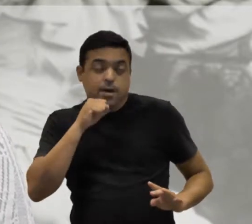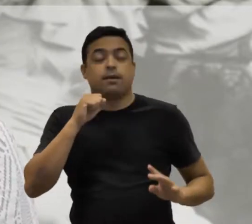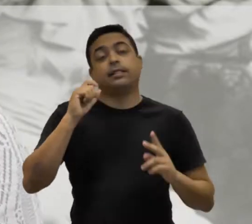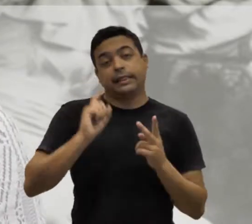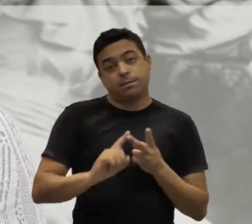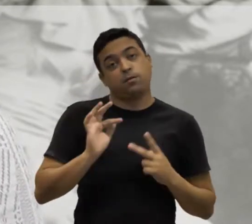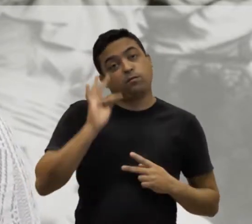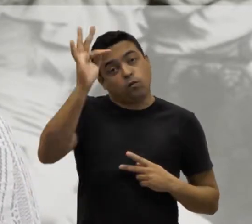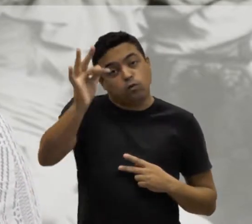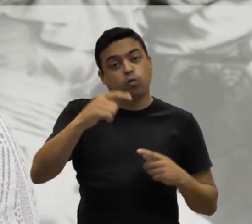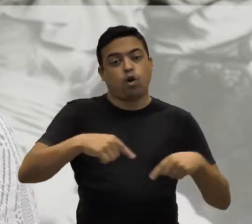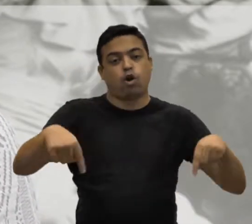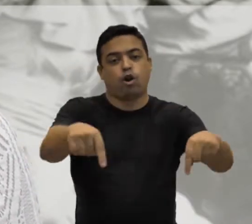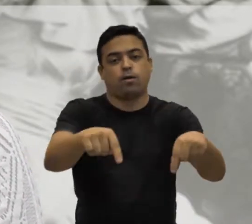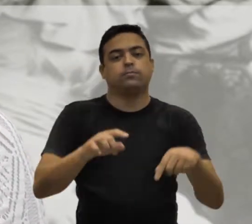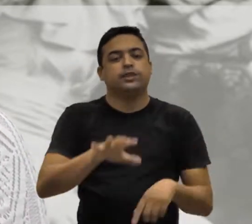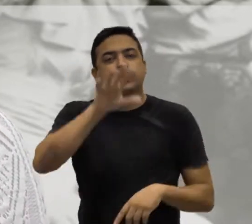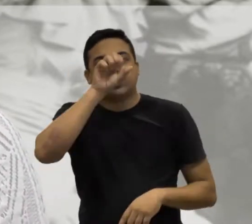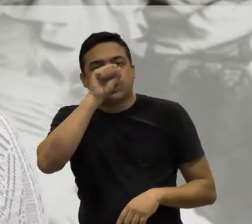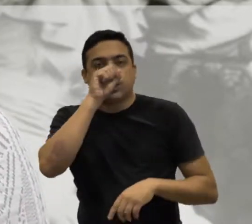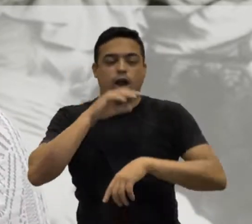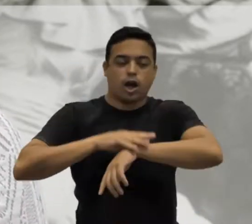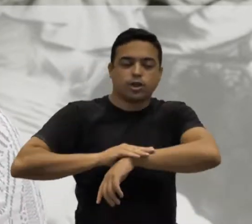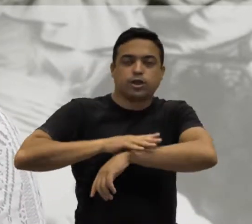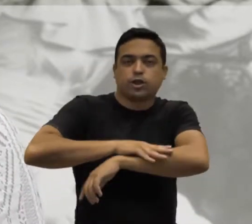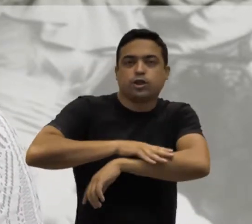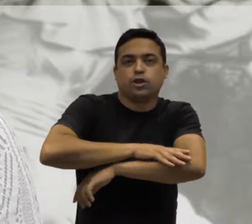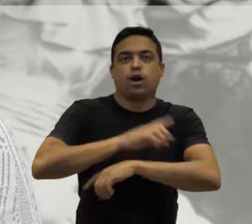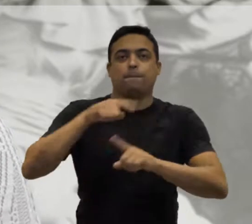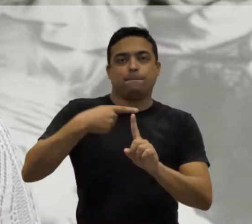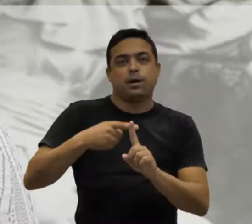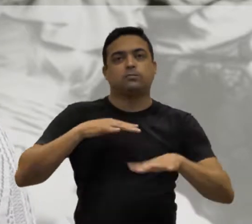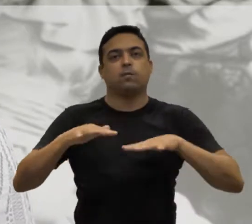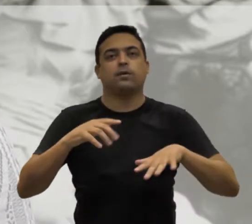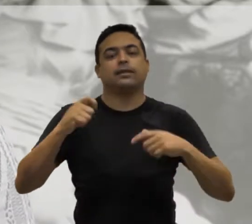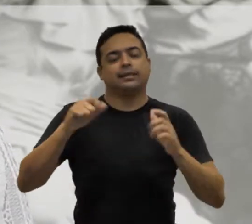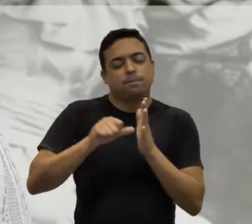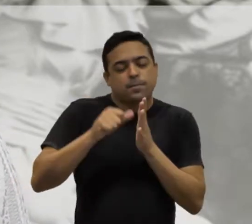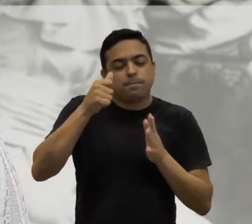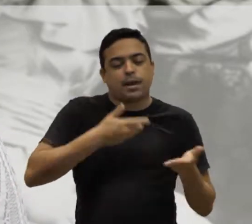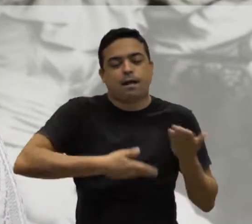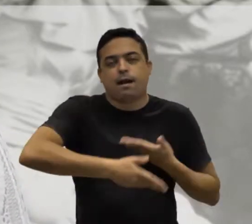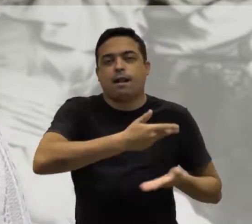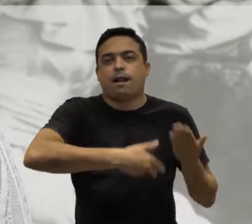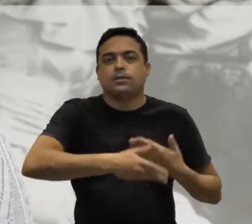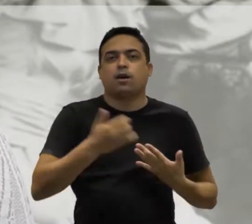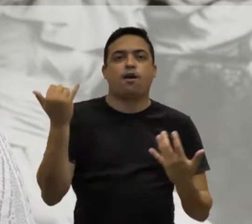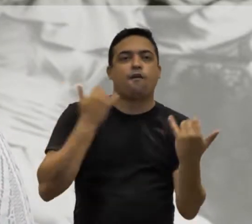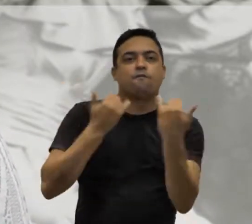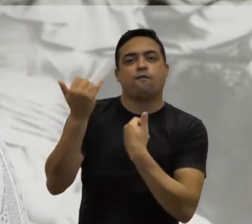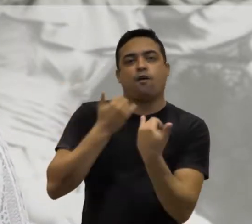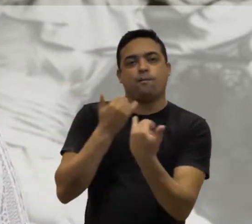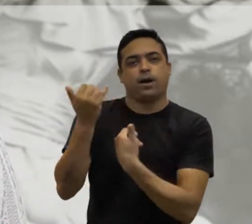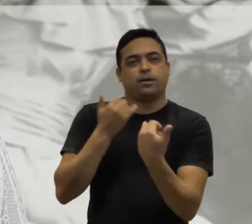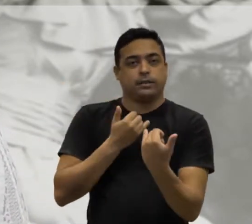posteriormente com o ambiente. O cheiro e o toque, atrelados ao movimento, promovem as primeiras relações de troca de